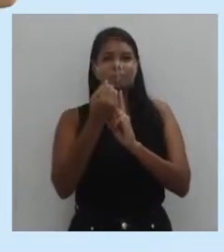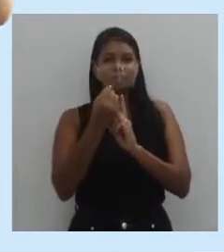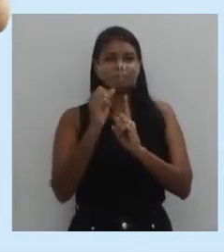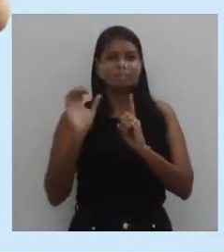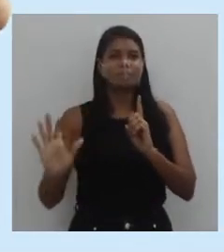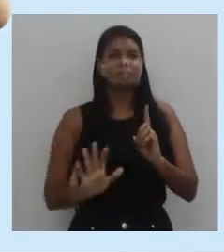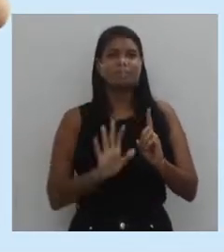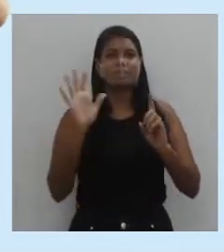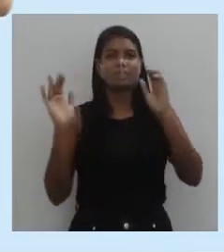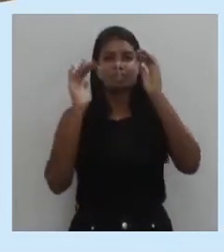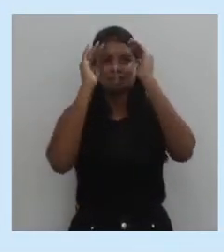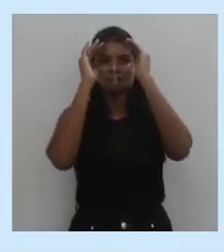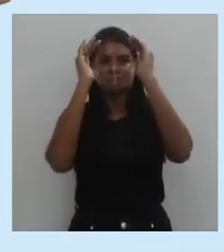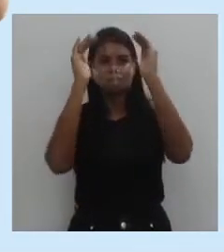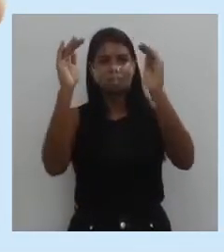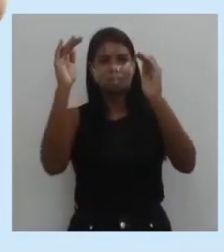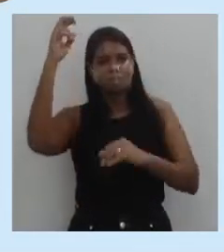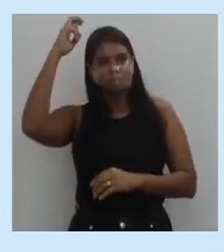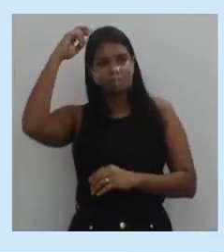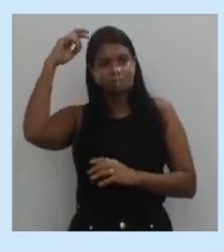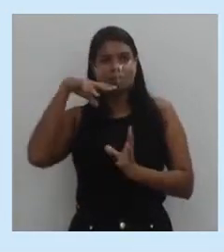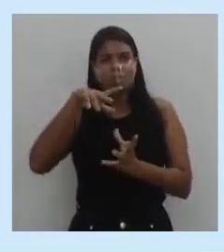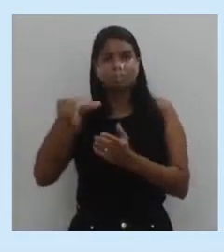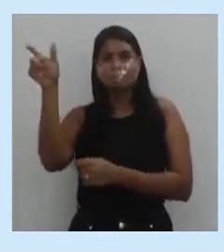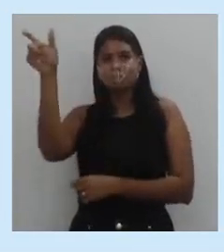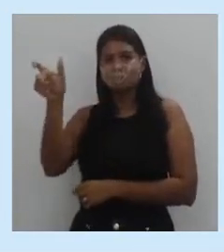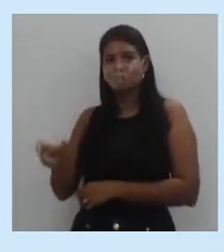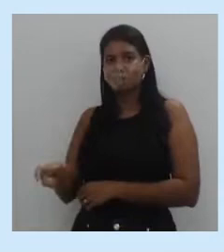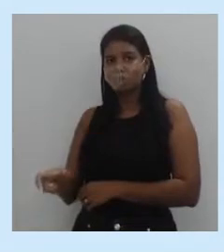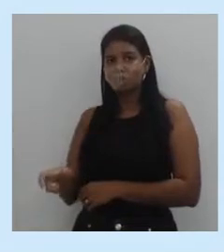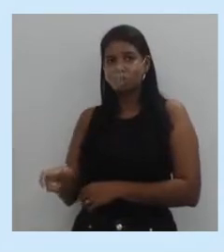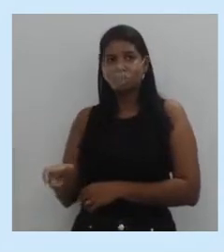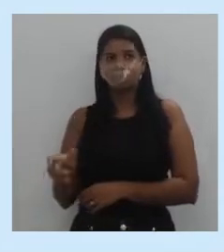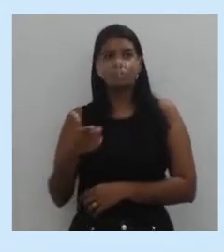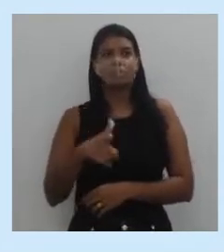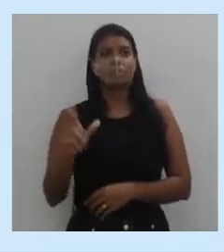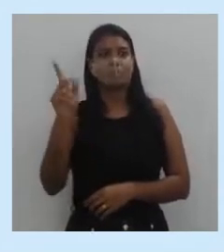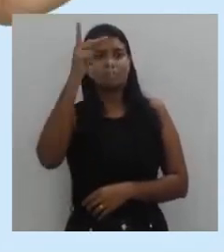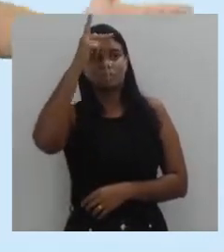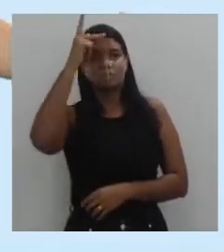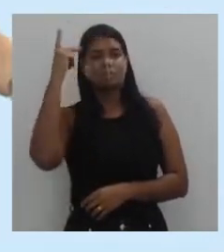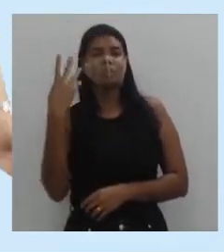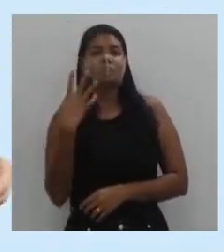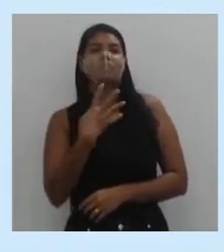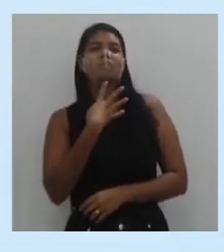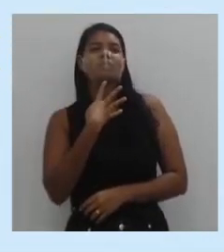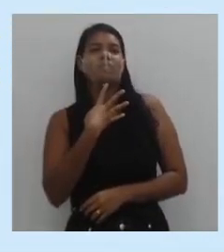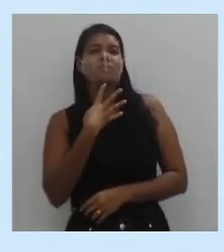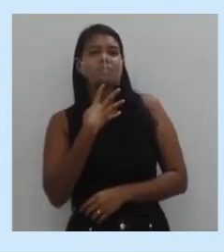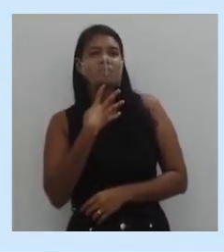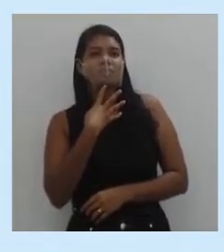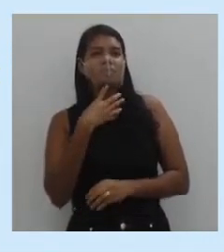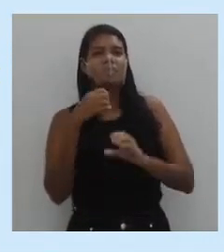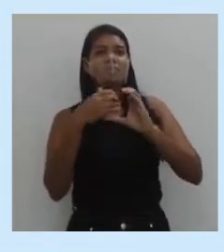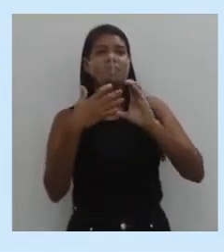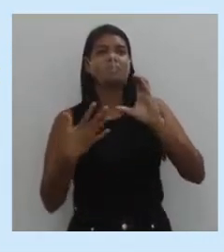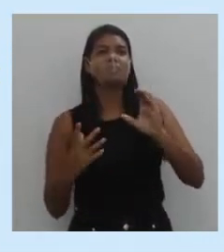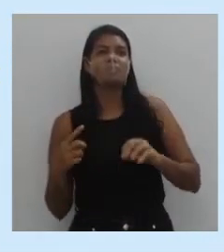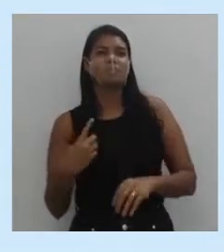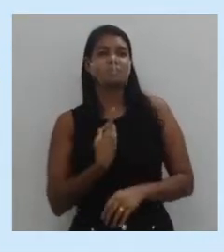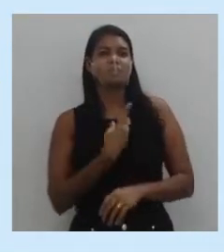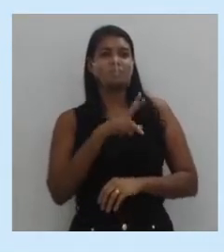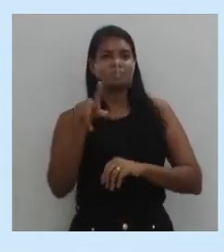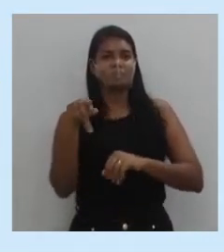o respeito à cultura do outro, certo? Então vamos conhecer mais especificamente